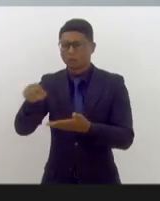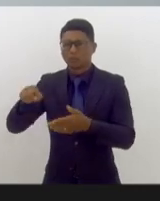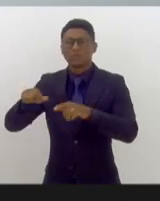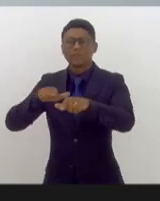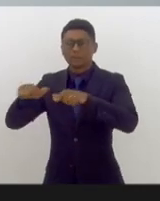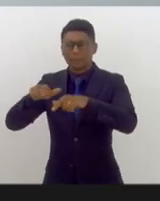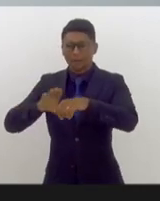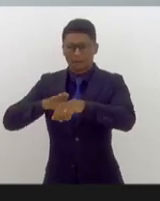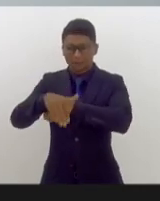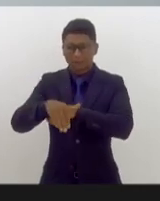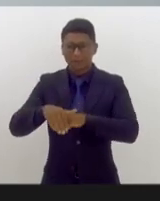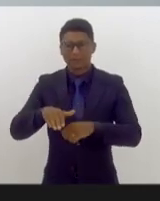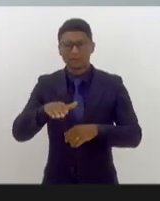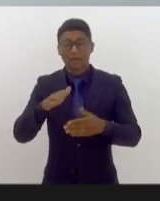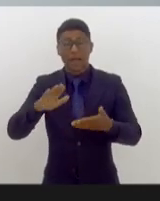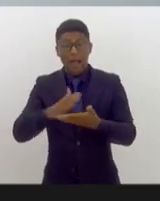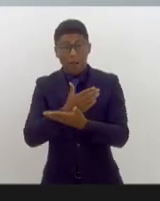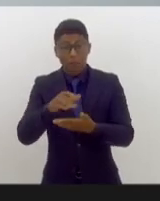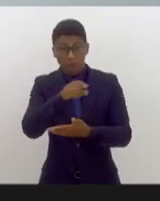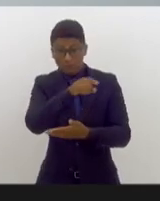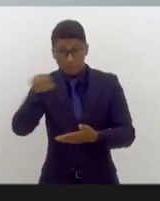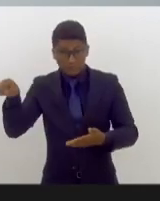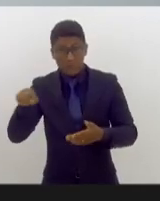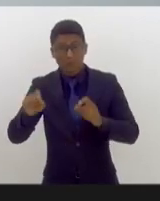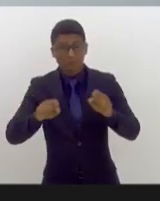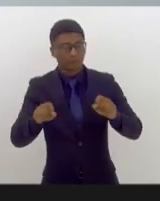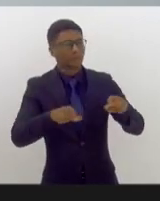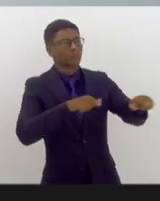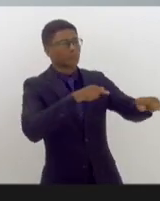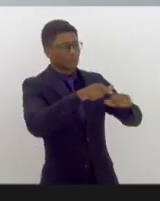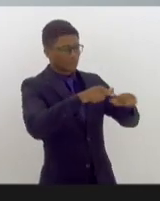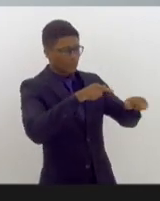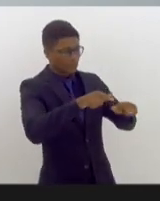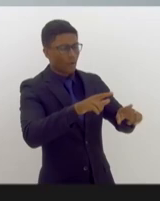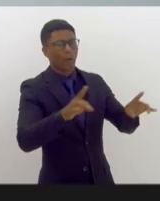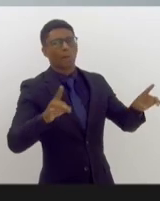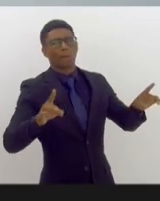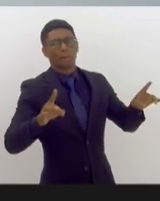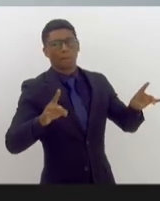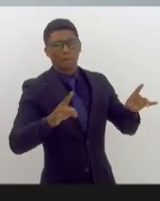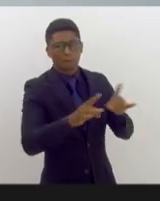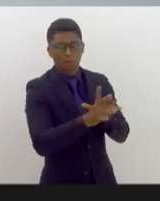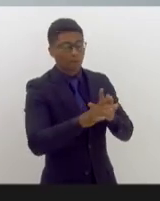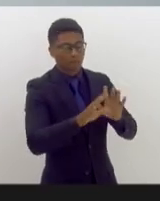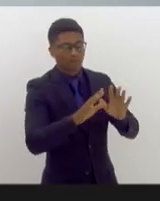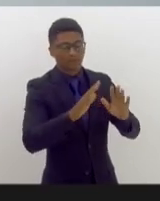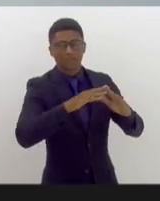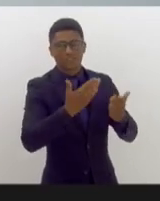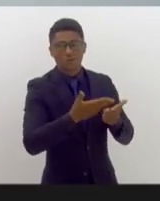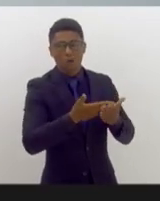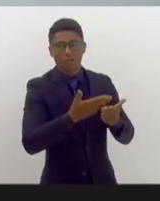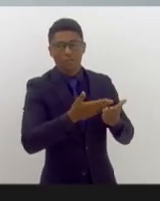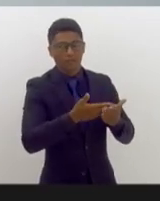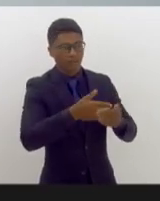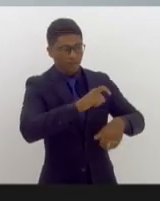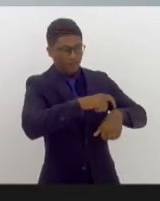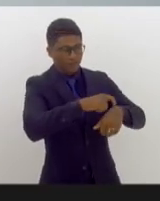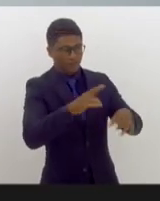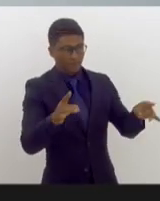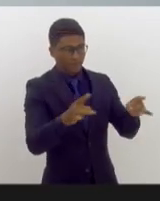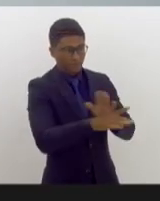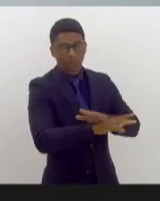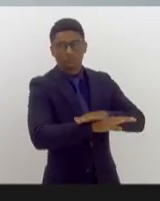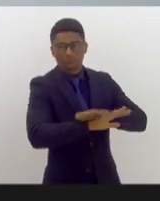da escola, após a escola, carregam seus embrulhos nas suas bandejas